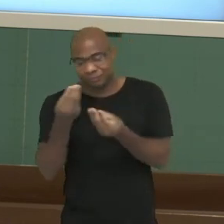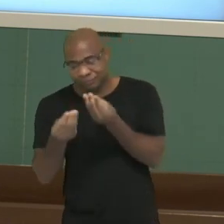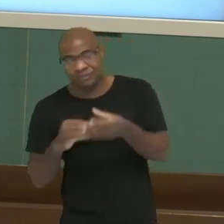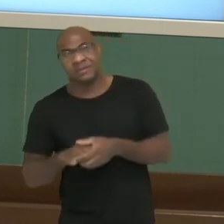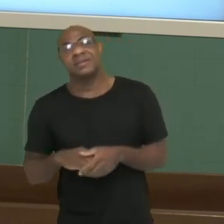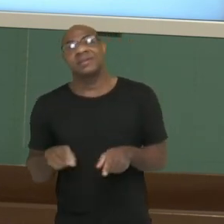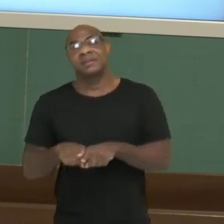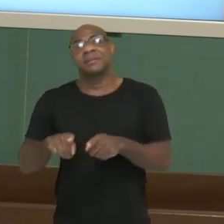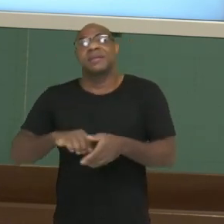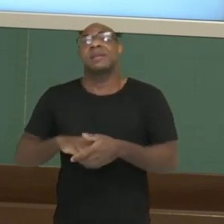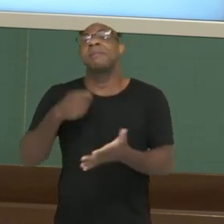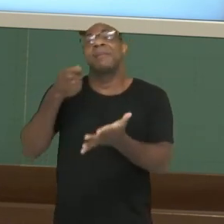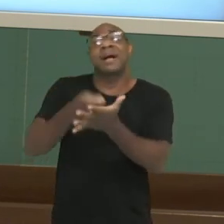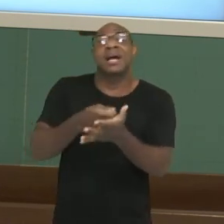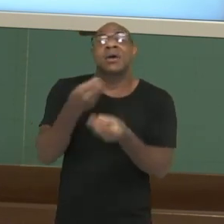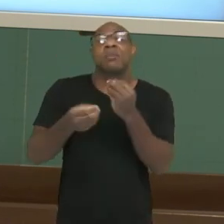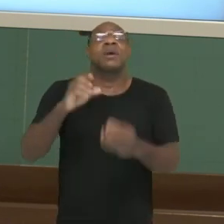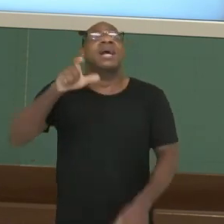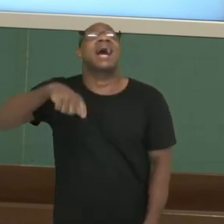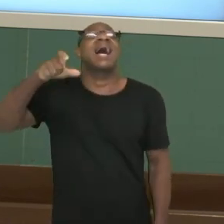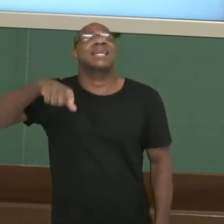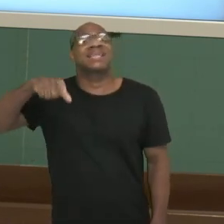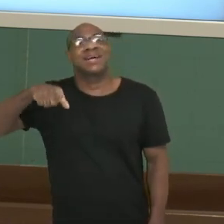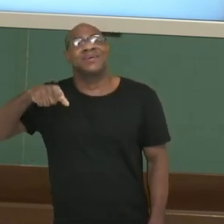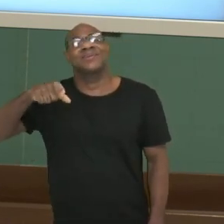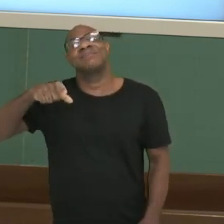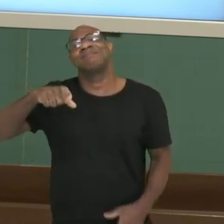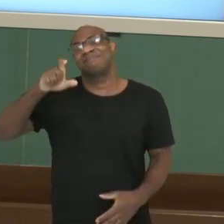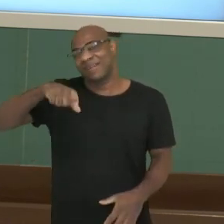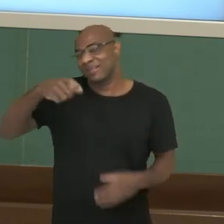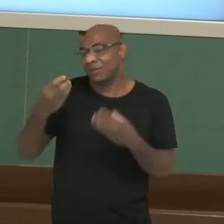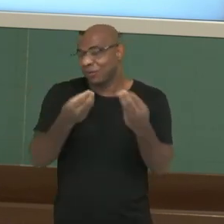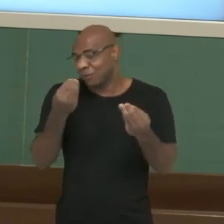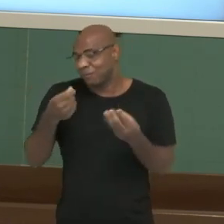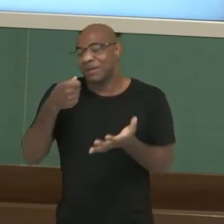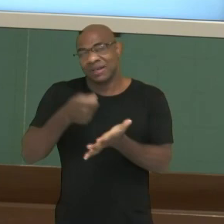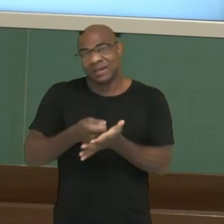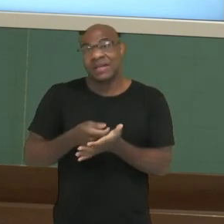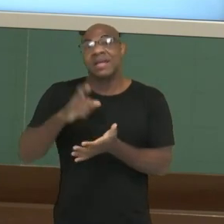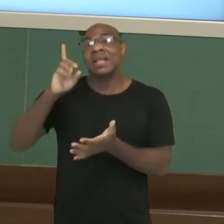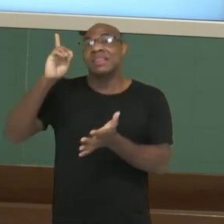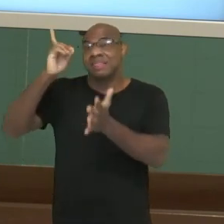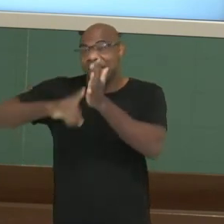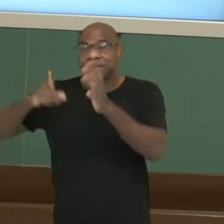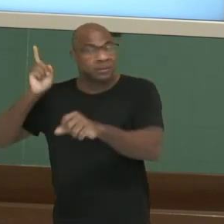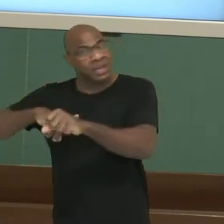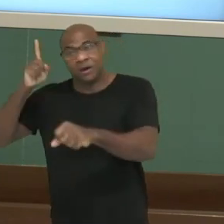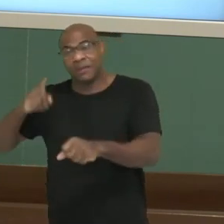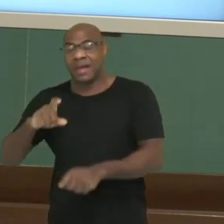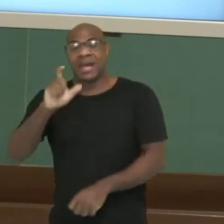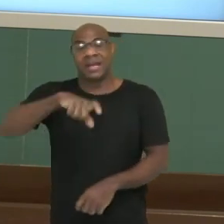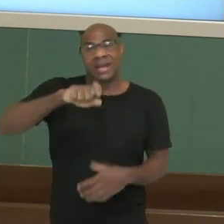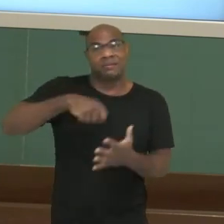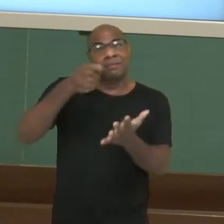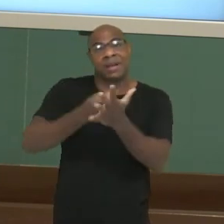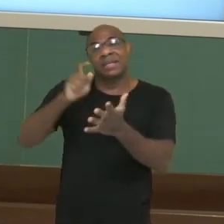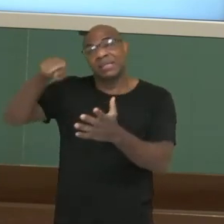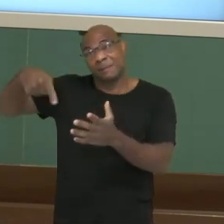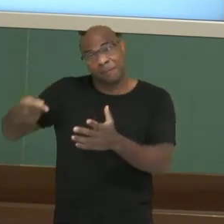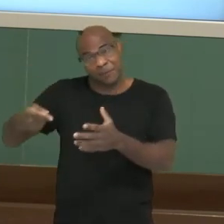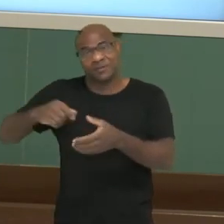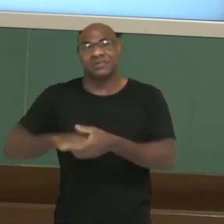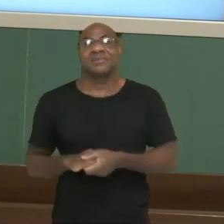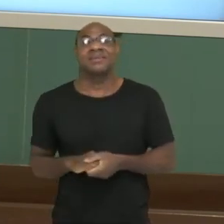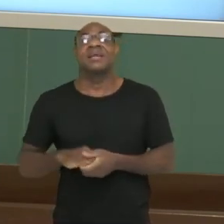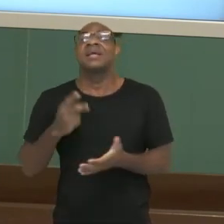o sistema de pagamento no cartão de crédito, ok? Débito paga na hora, crédito para o outro mês, sempre